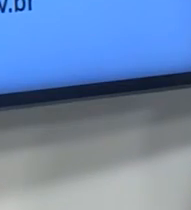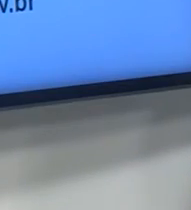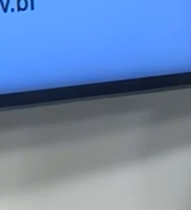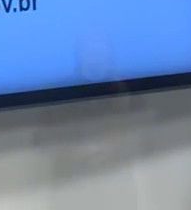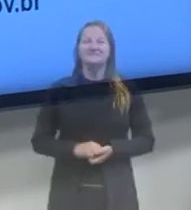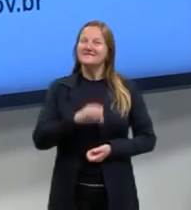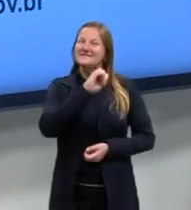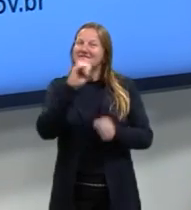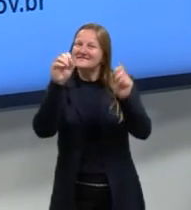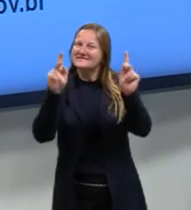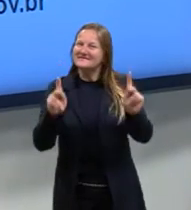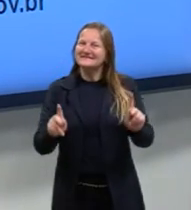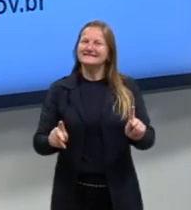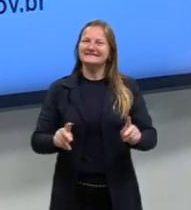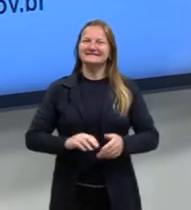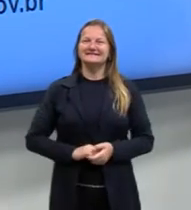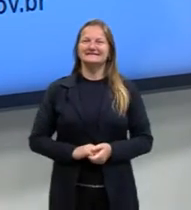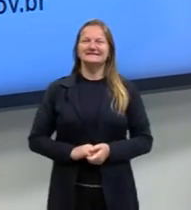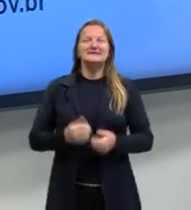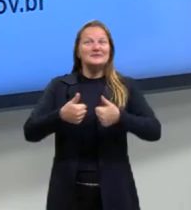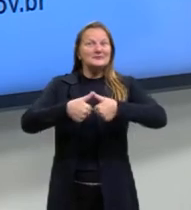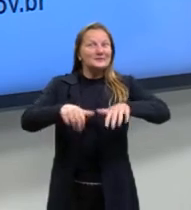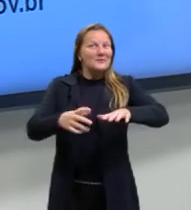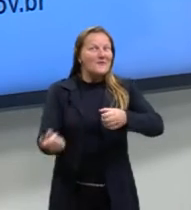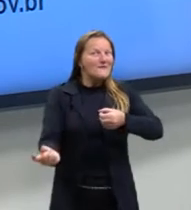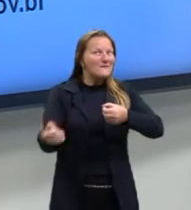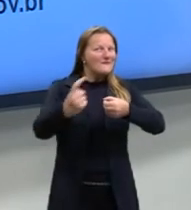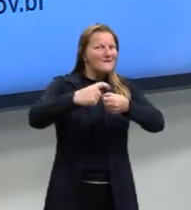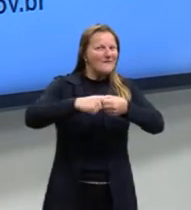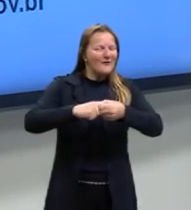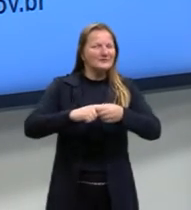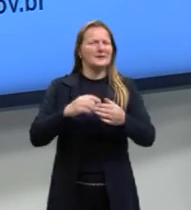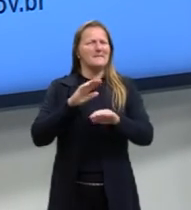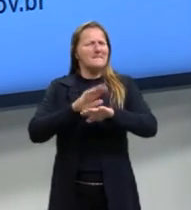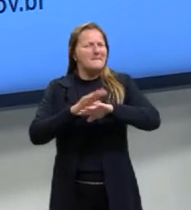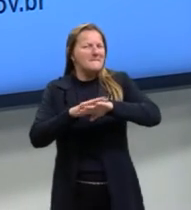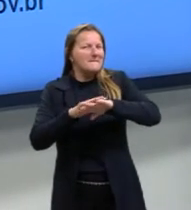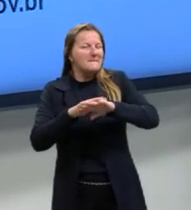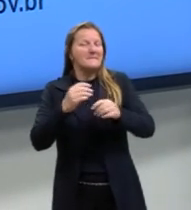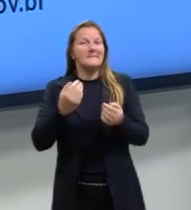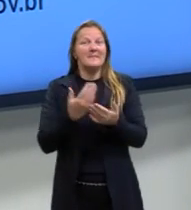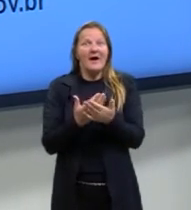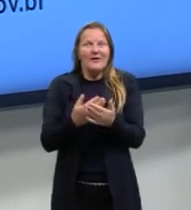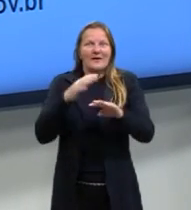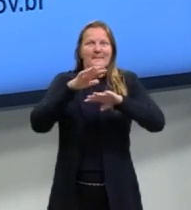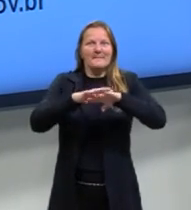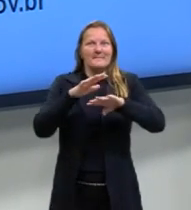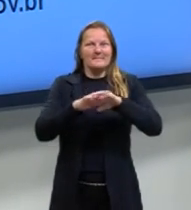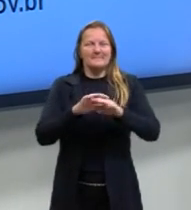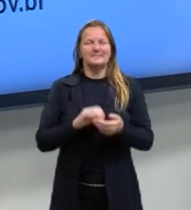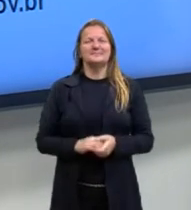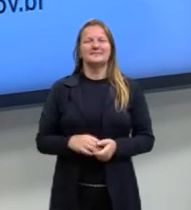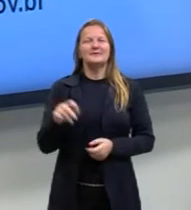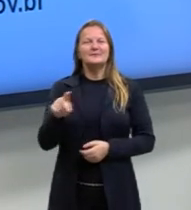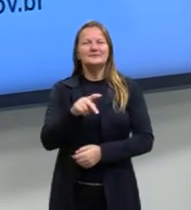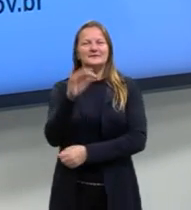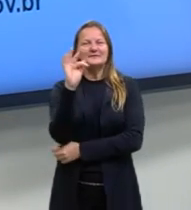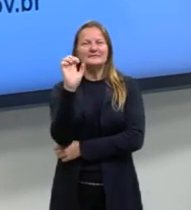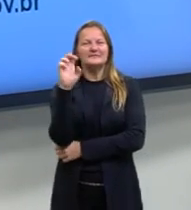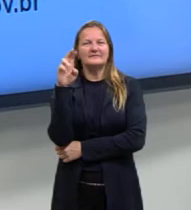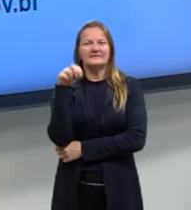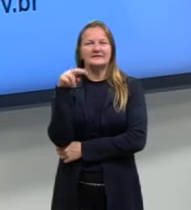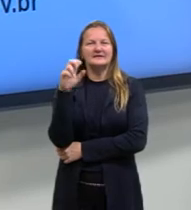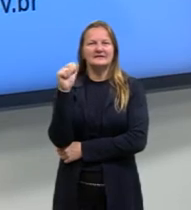oi oi pessoas estamos de volta para mais uma aula de matemática eu sou a Prof